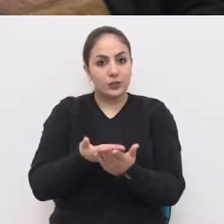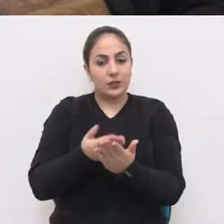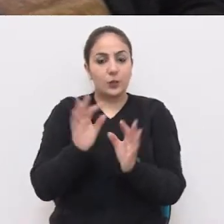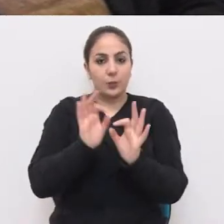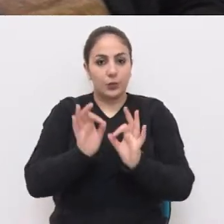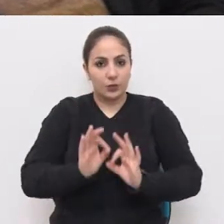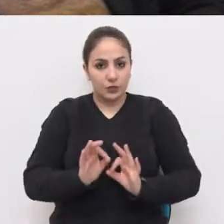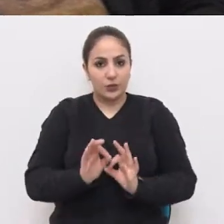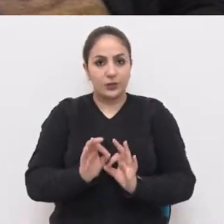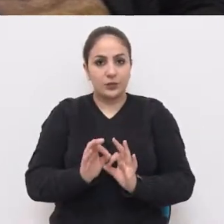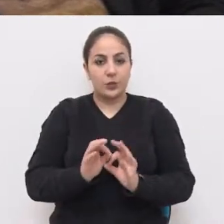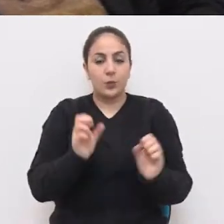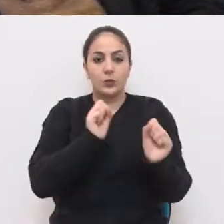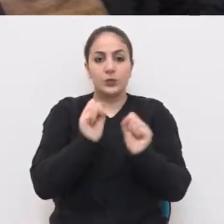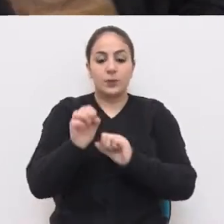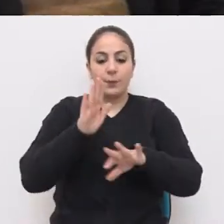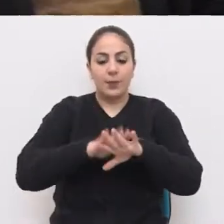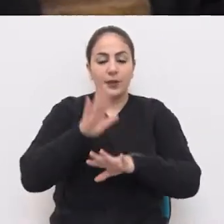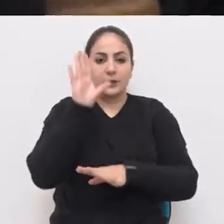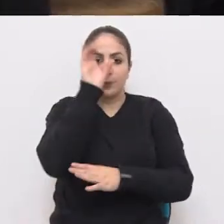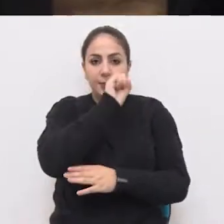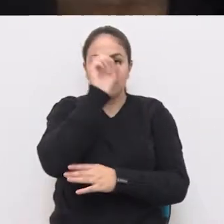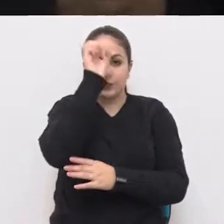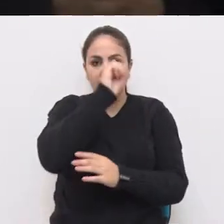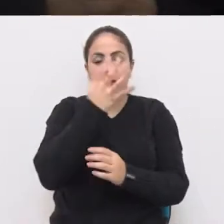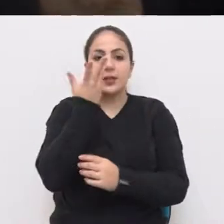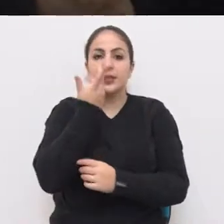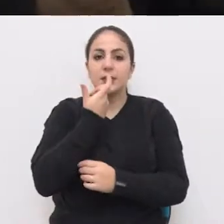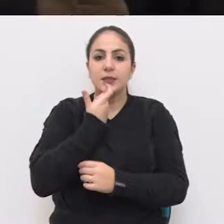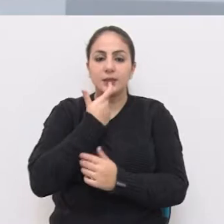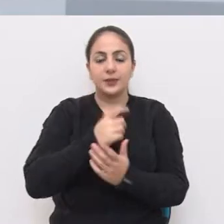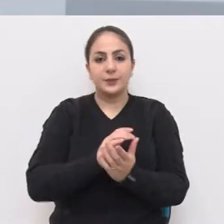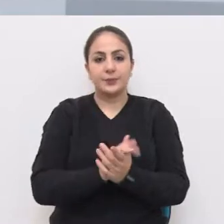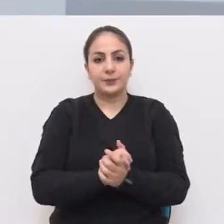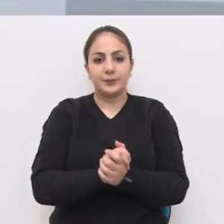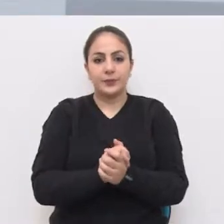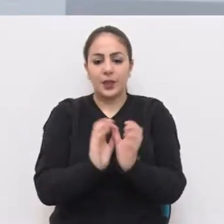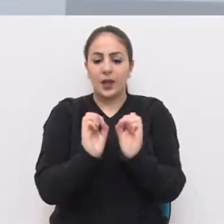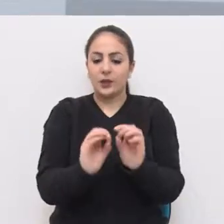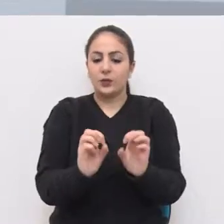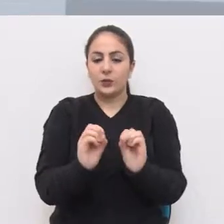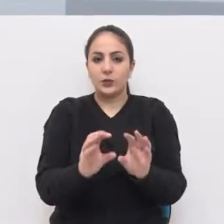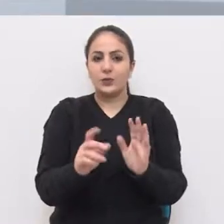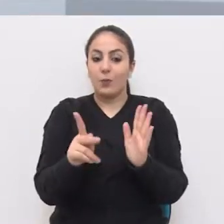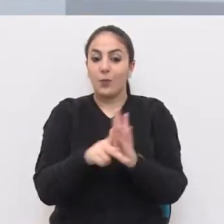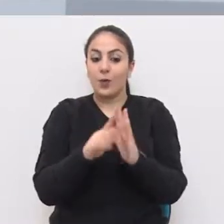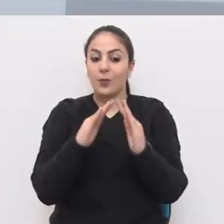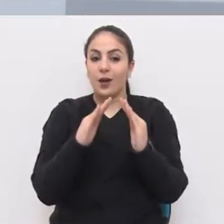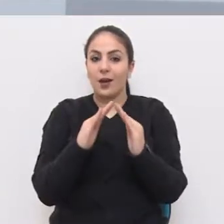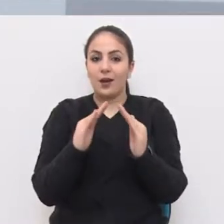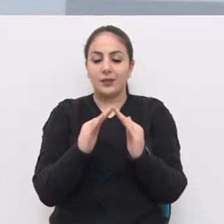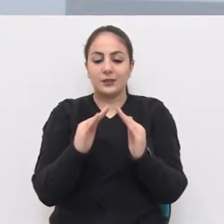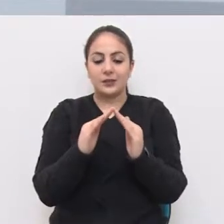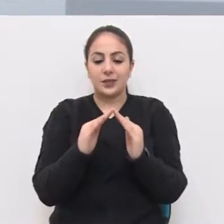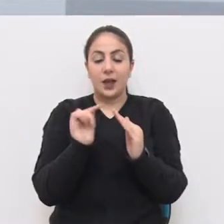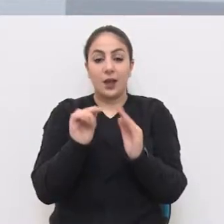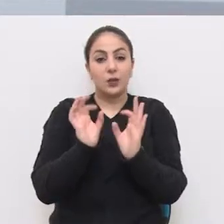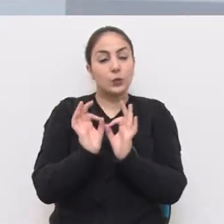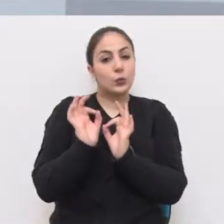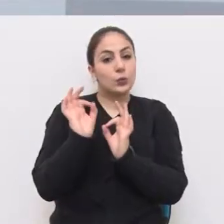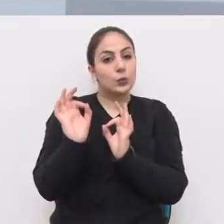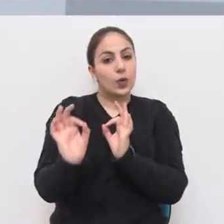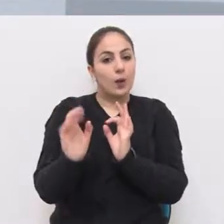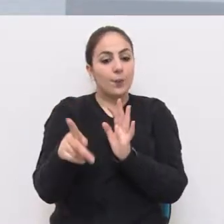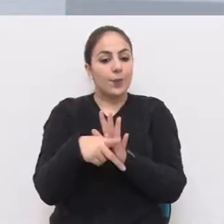vai possibilitar novos aprendizados às crianças. A educação vem de casa, mas ela se estende na